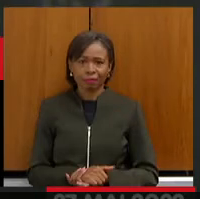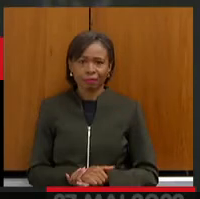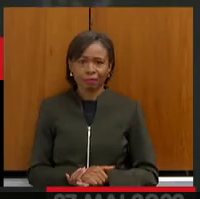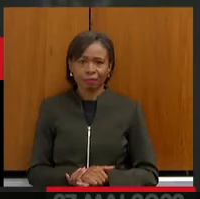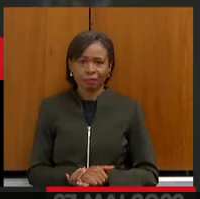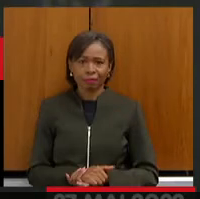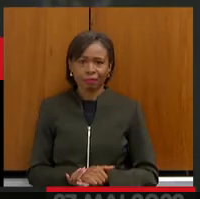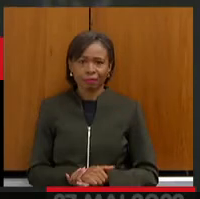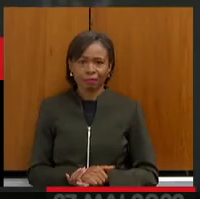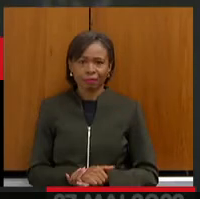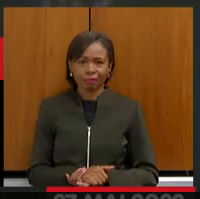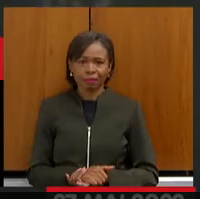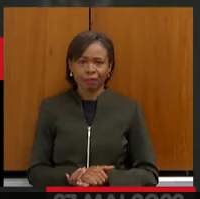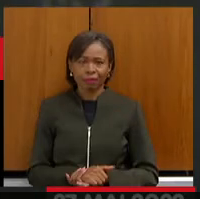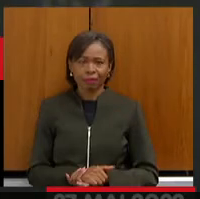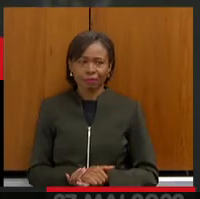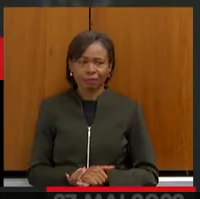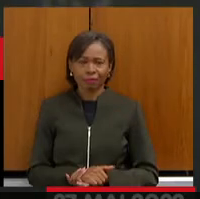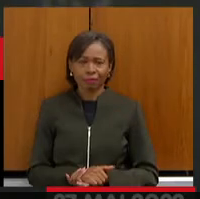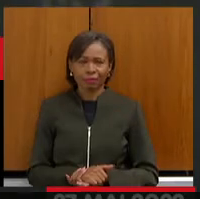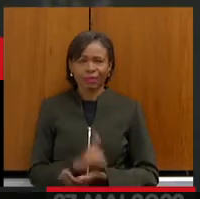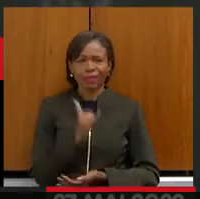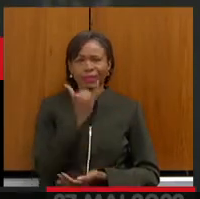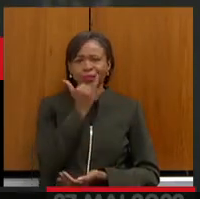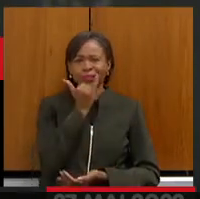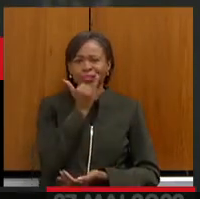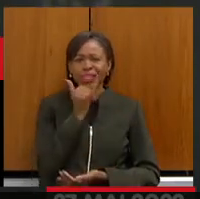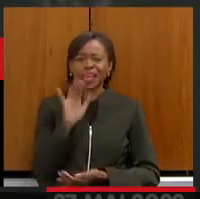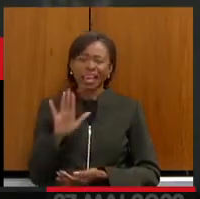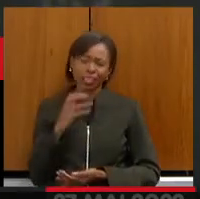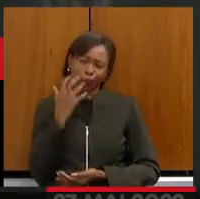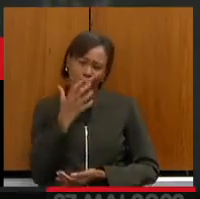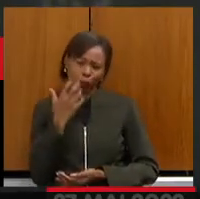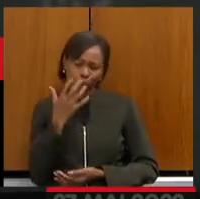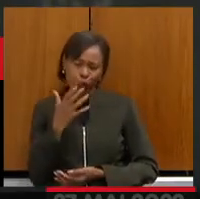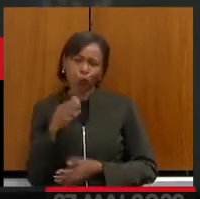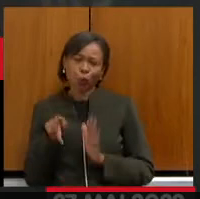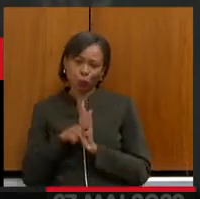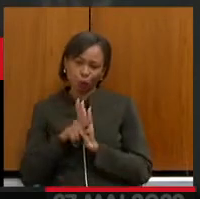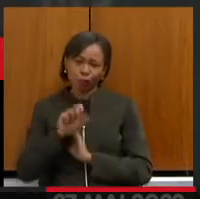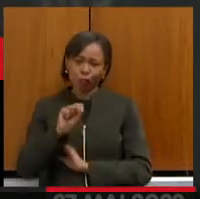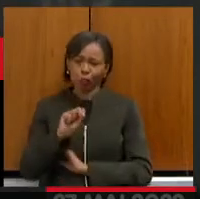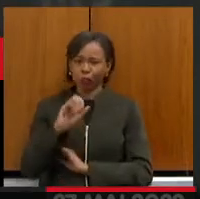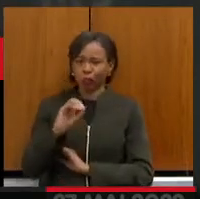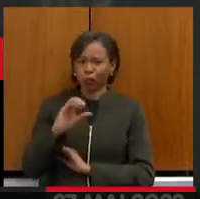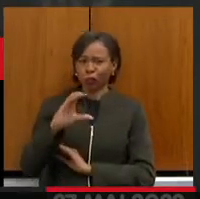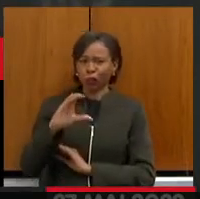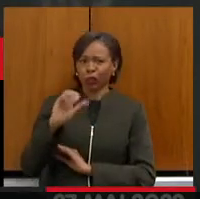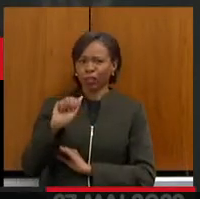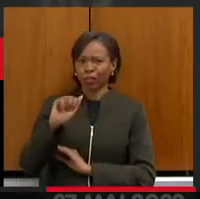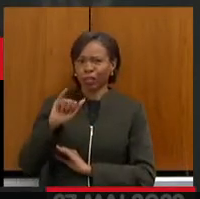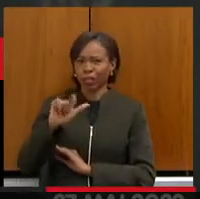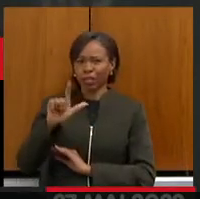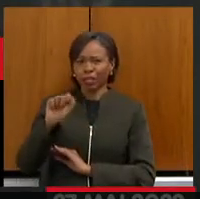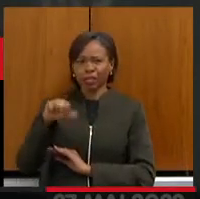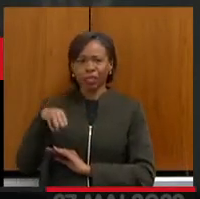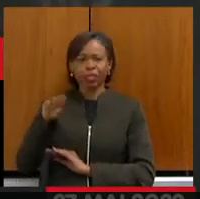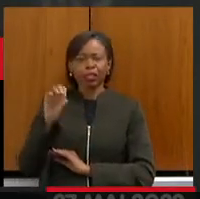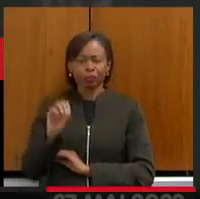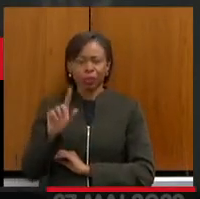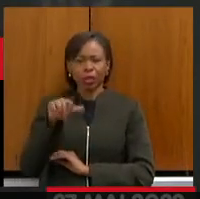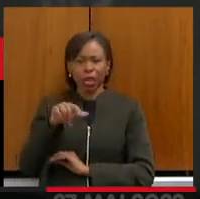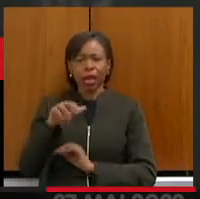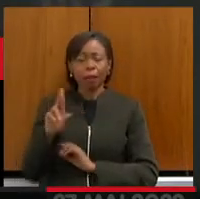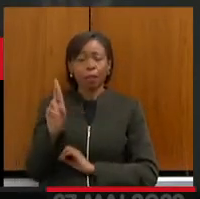ai desculpa mas é Internacional Socialista que eu acho que apresenta Todas aquelas feministas que estão na luta